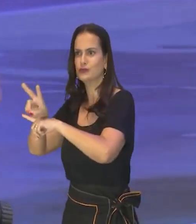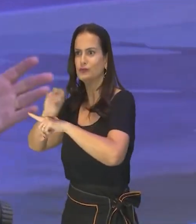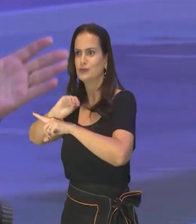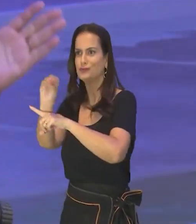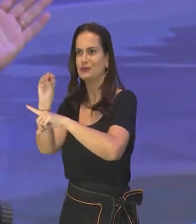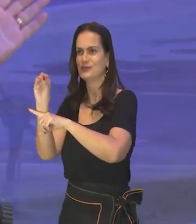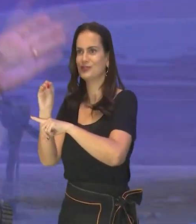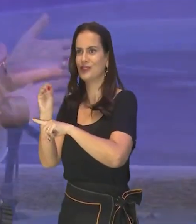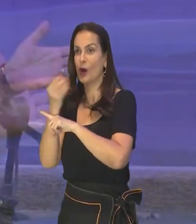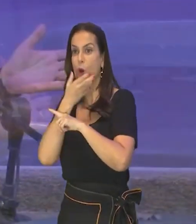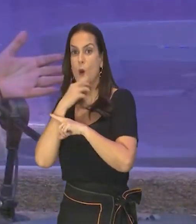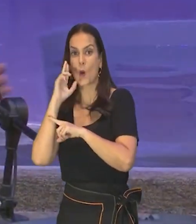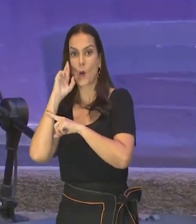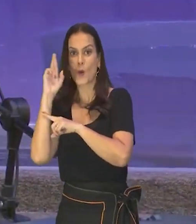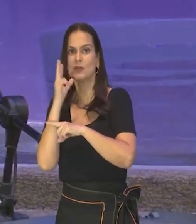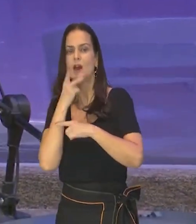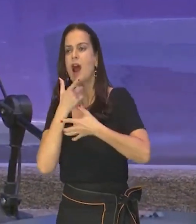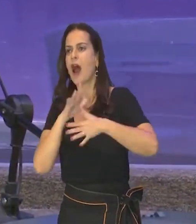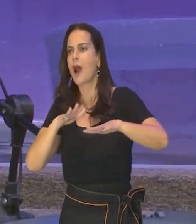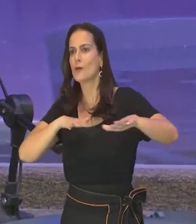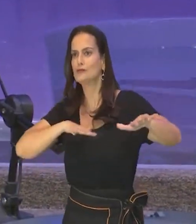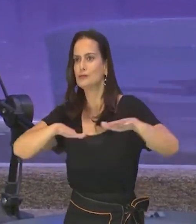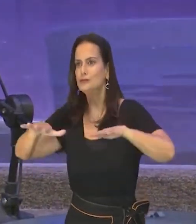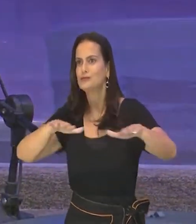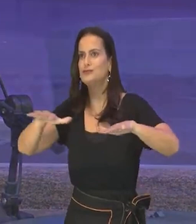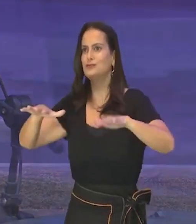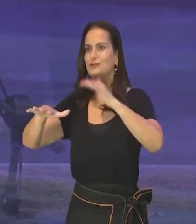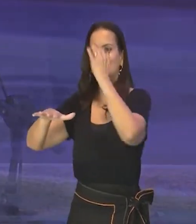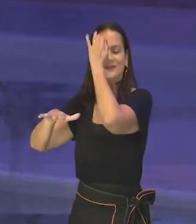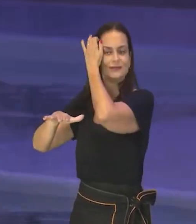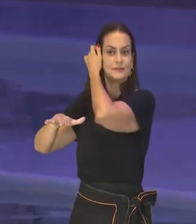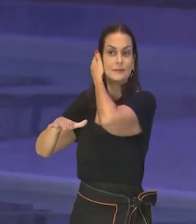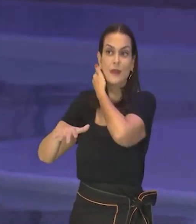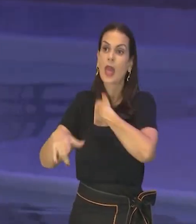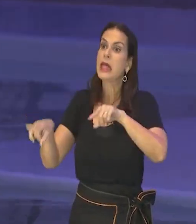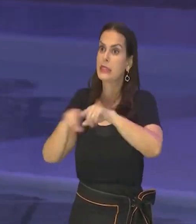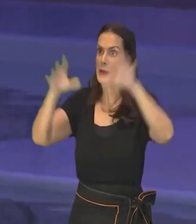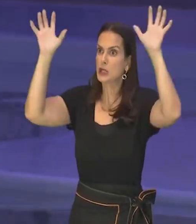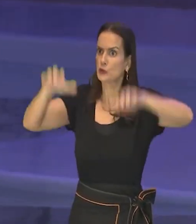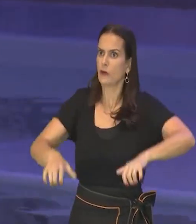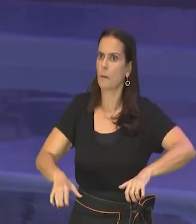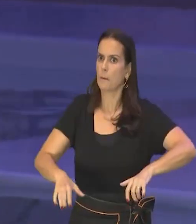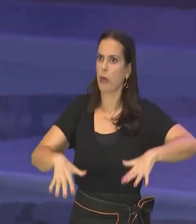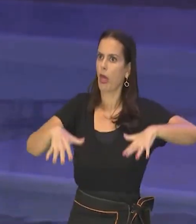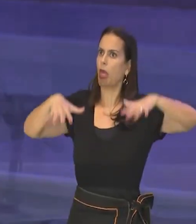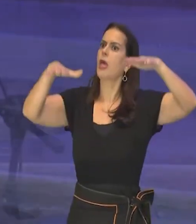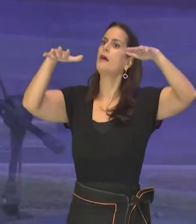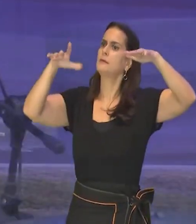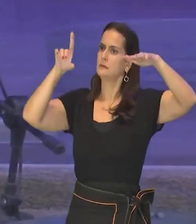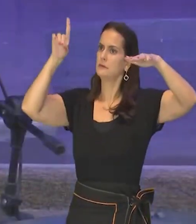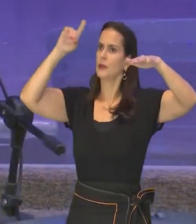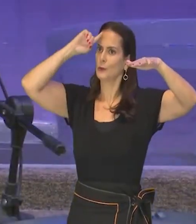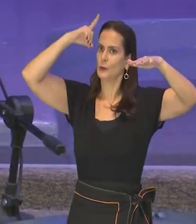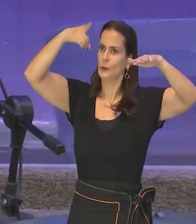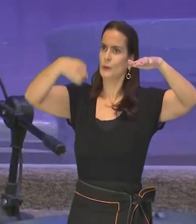o movimento do Senhor sobre as águas. O dilúvio foi um movimento de Deus